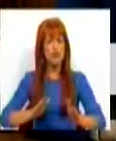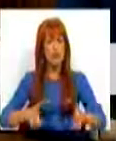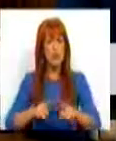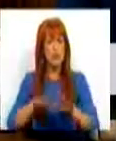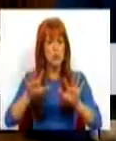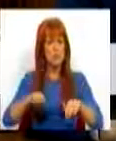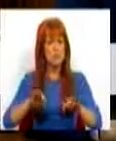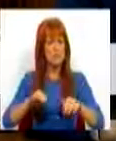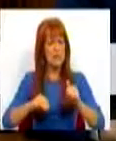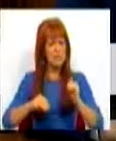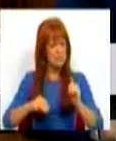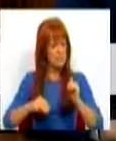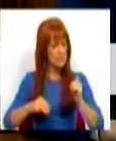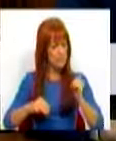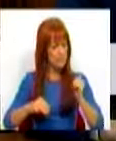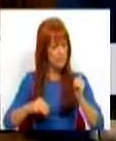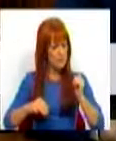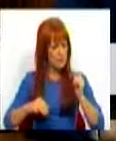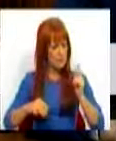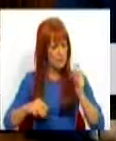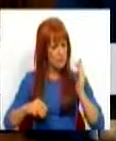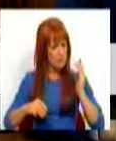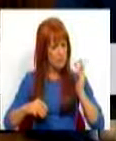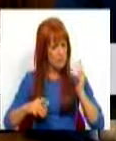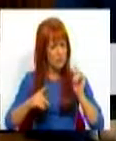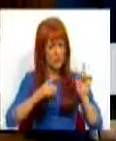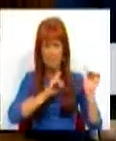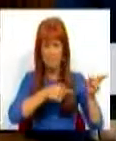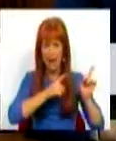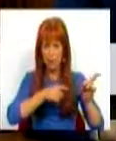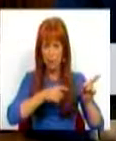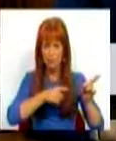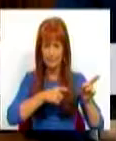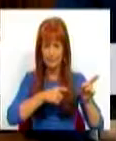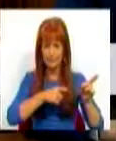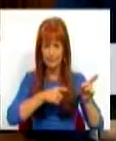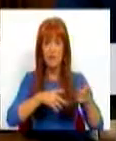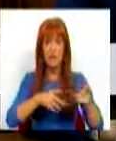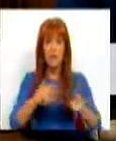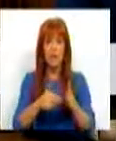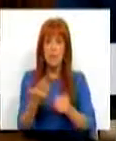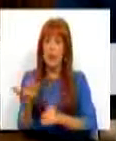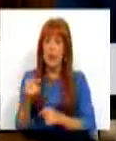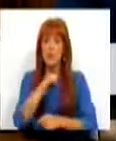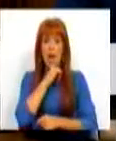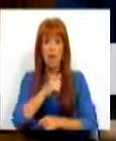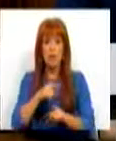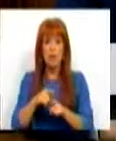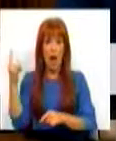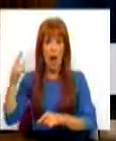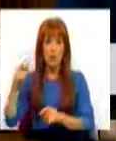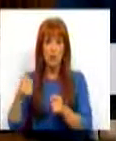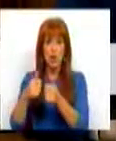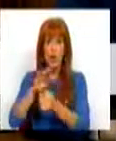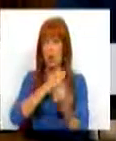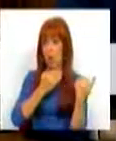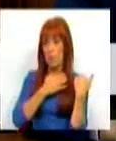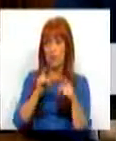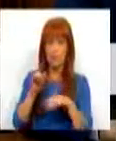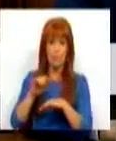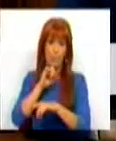de venda competitivo, onde foram submetidas algumas ofertas e acabou-se por fechar uma transação com a